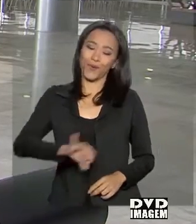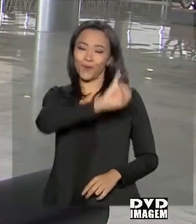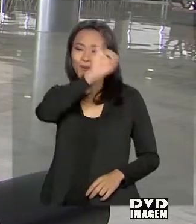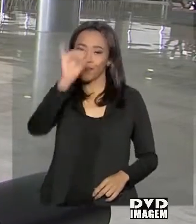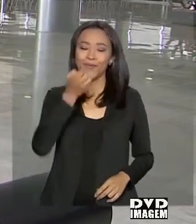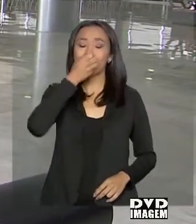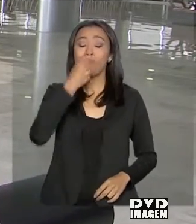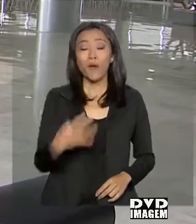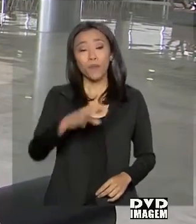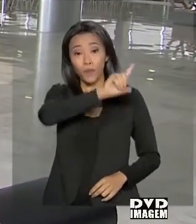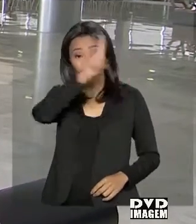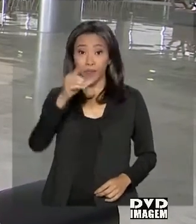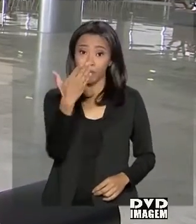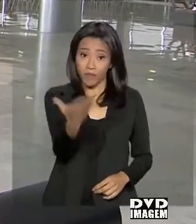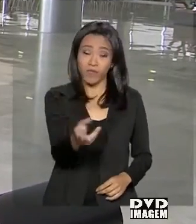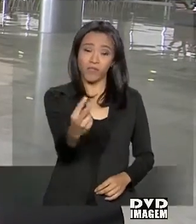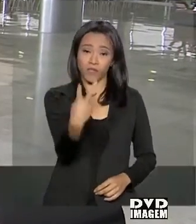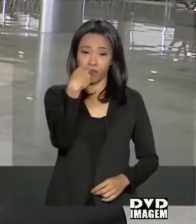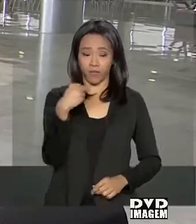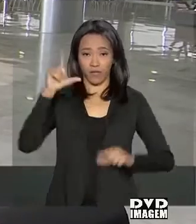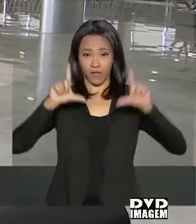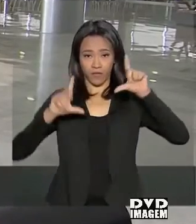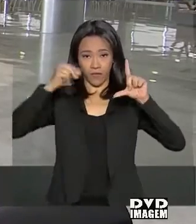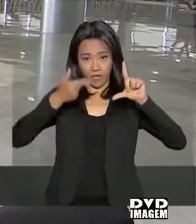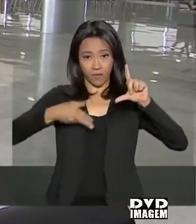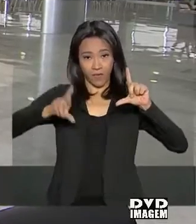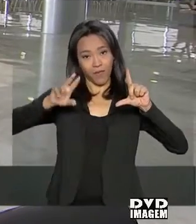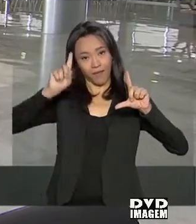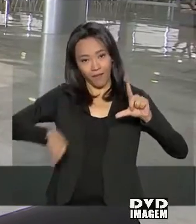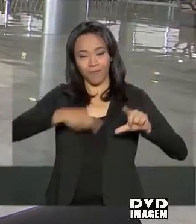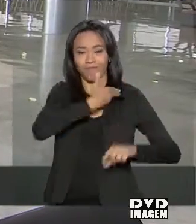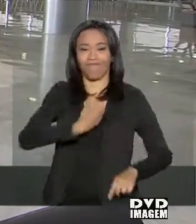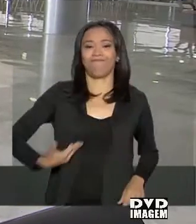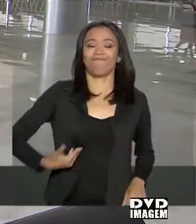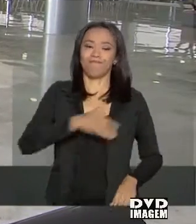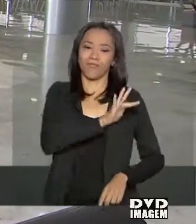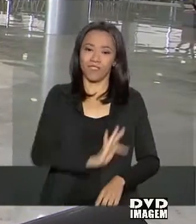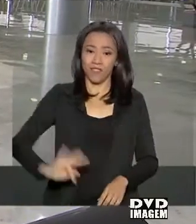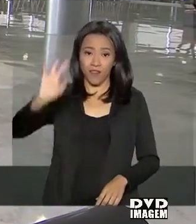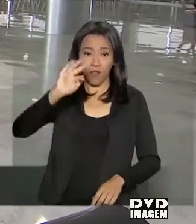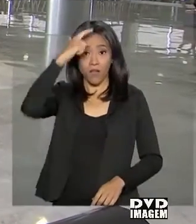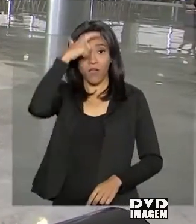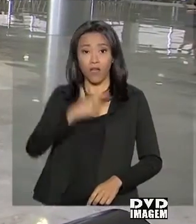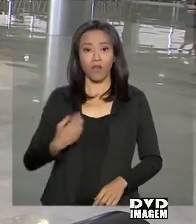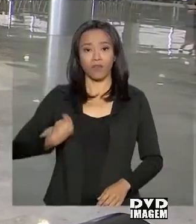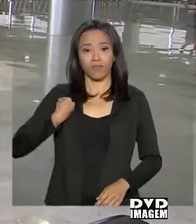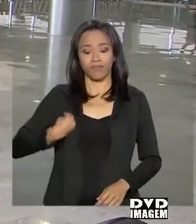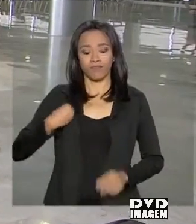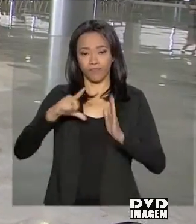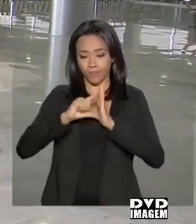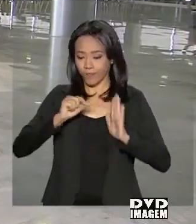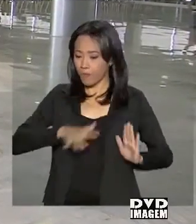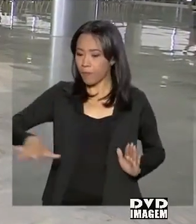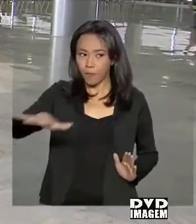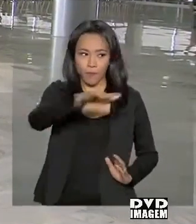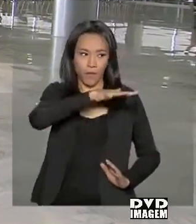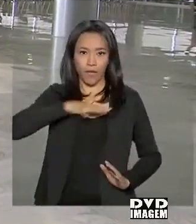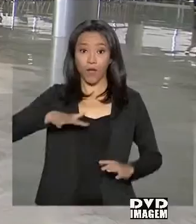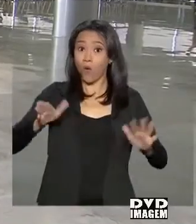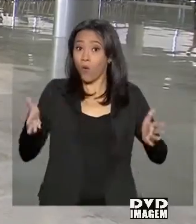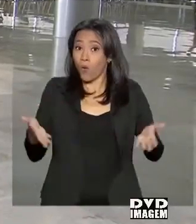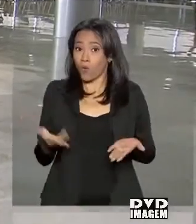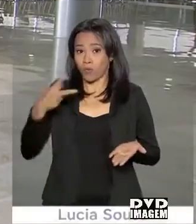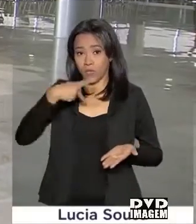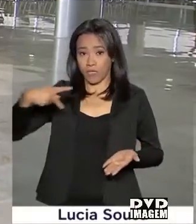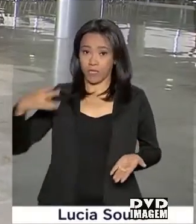Olá, bom dia para você que acompanha a NBR, a TV do Governo Federal. Eu estou no Palácio do Planalto, mas hoje o presidente Jair Bolsonaro